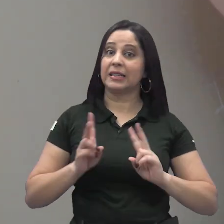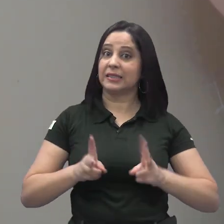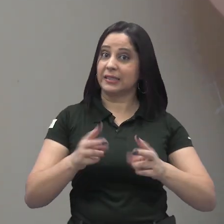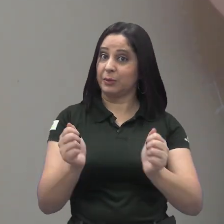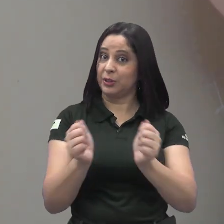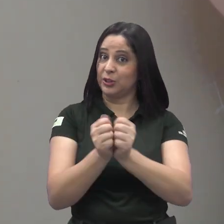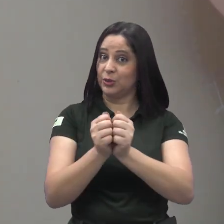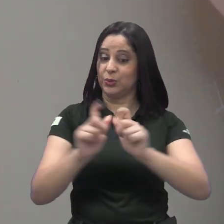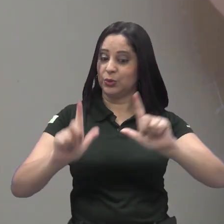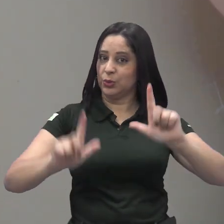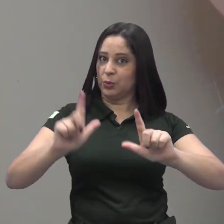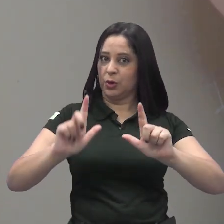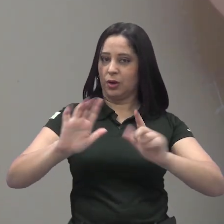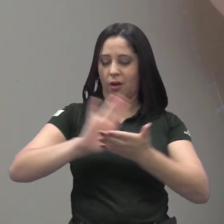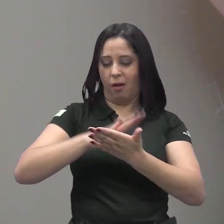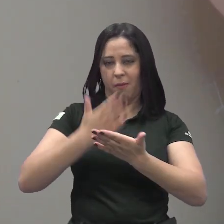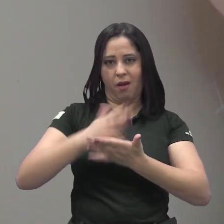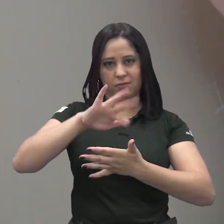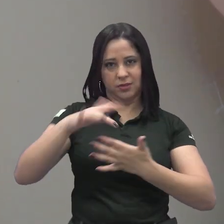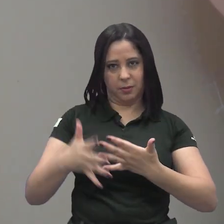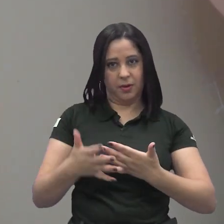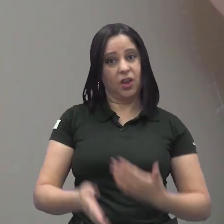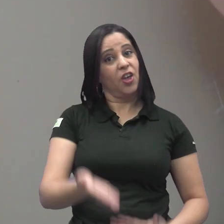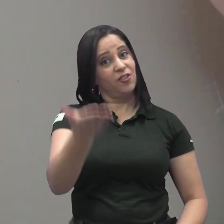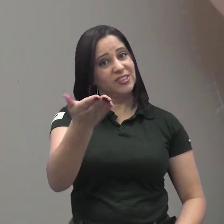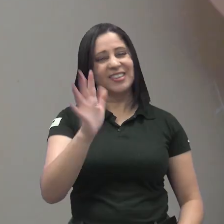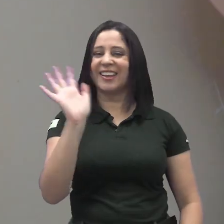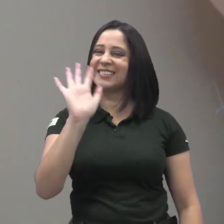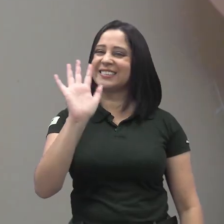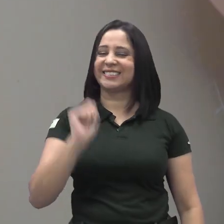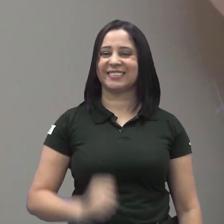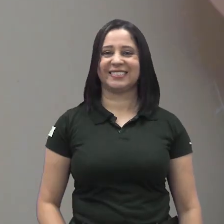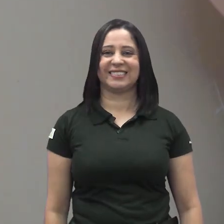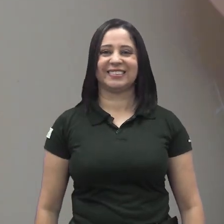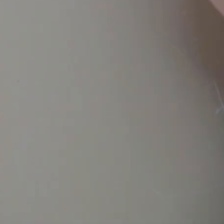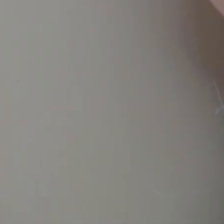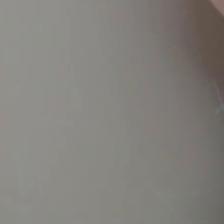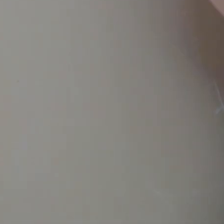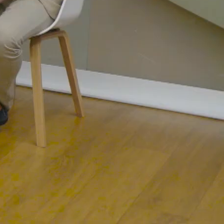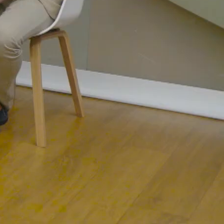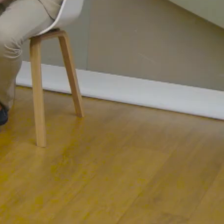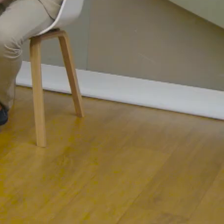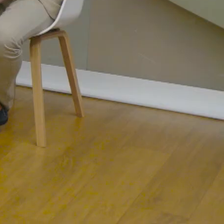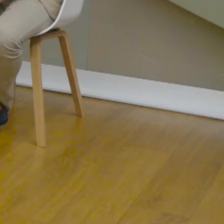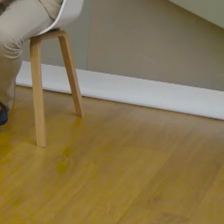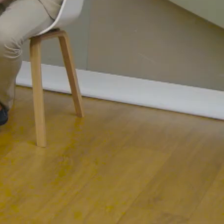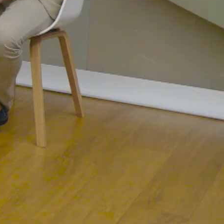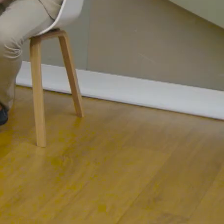gente até agora em mais um De Bem com Você. Para você aí de casa, até mais.